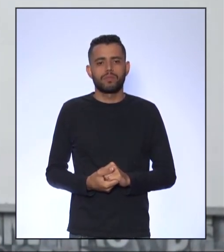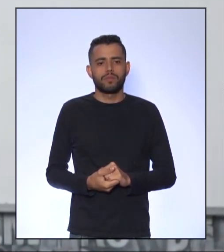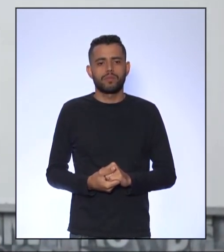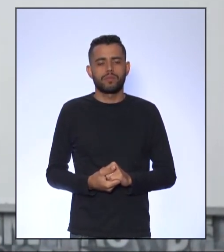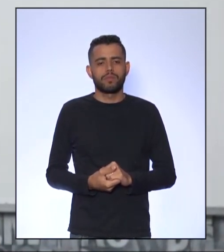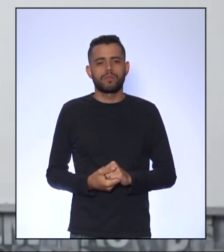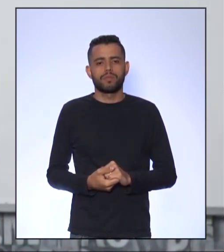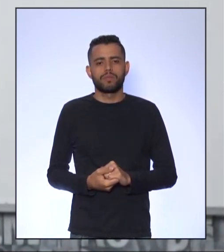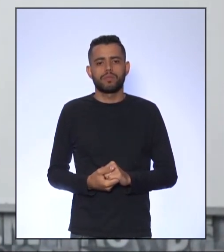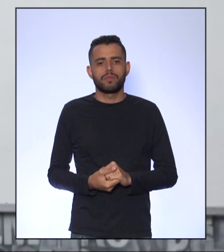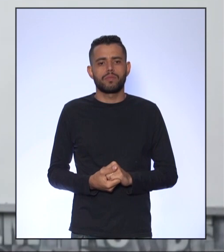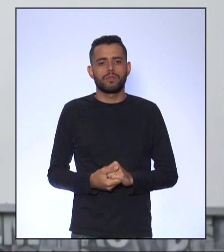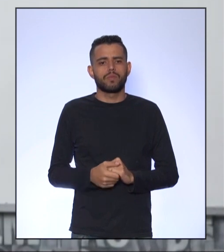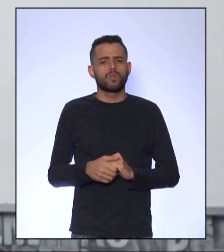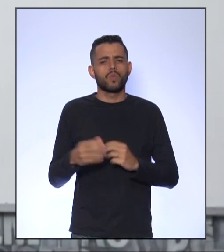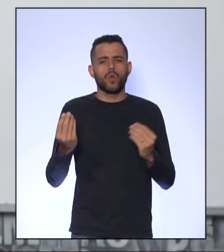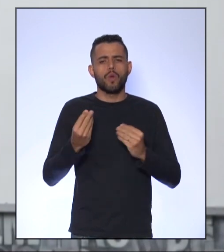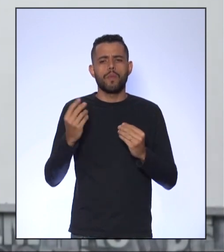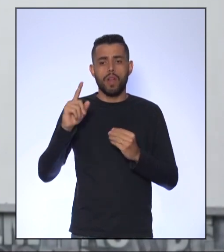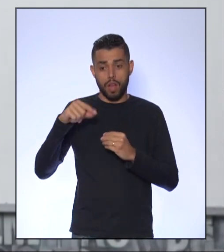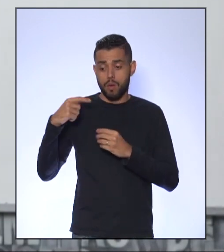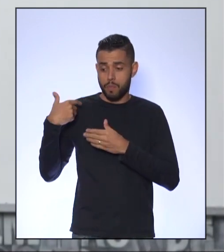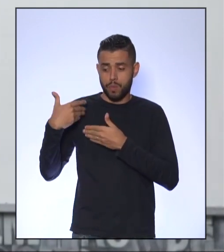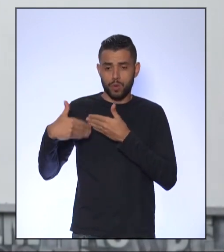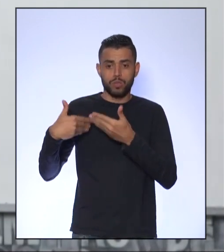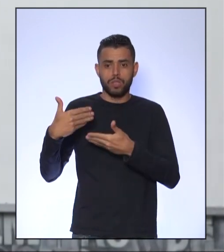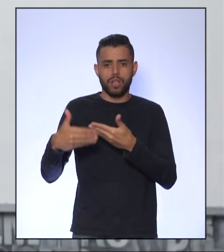processo de